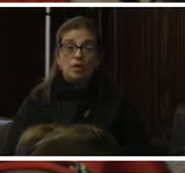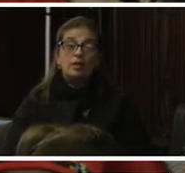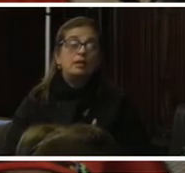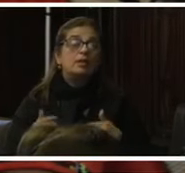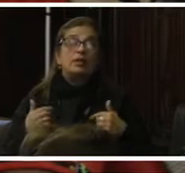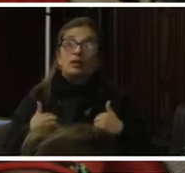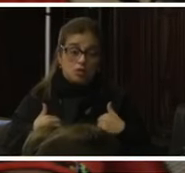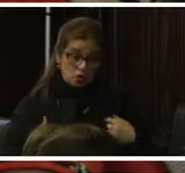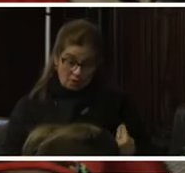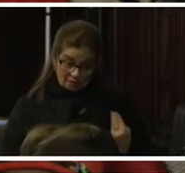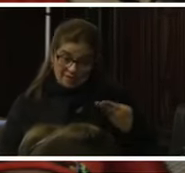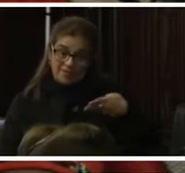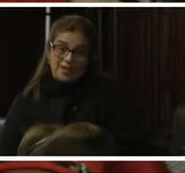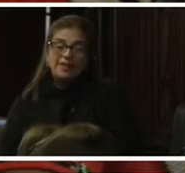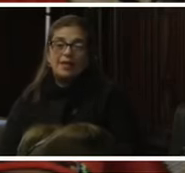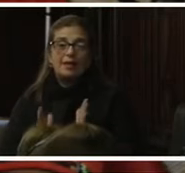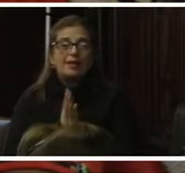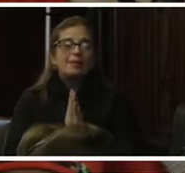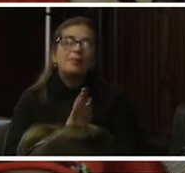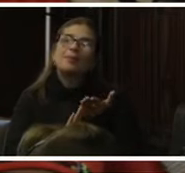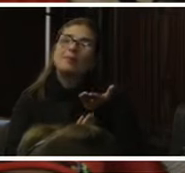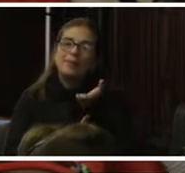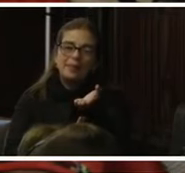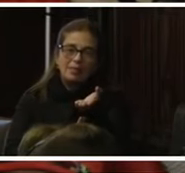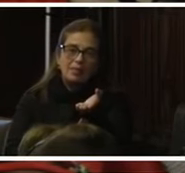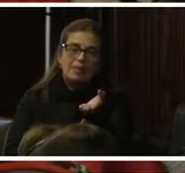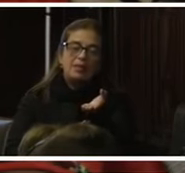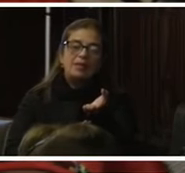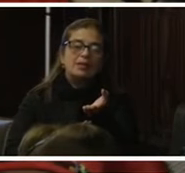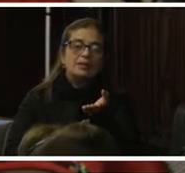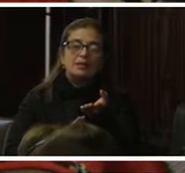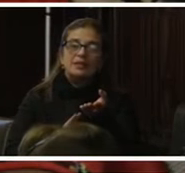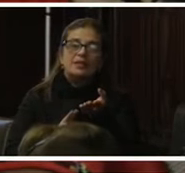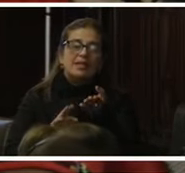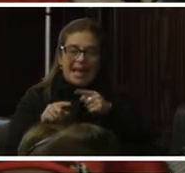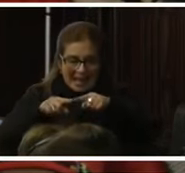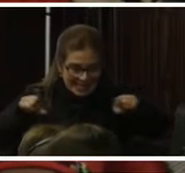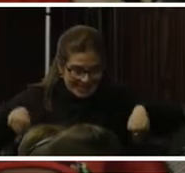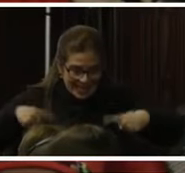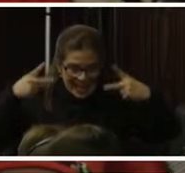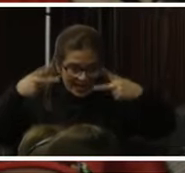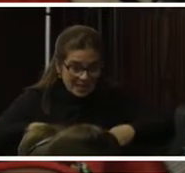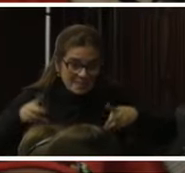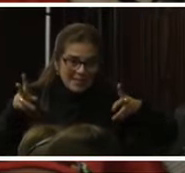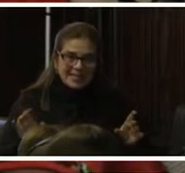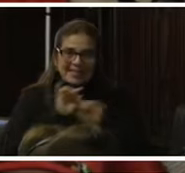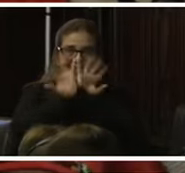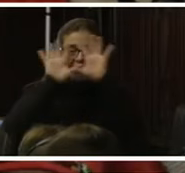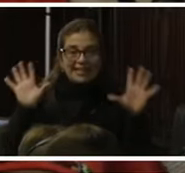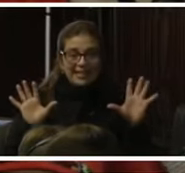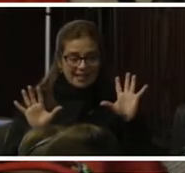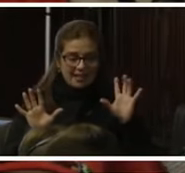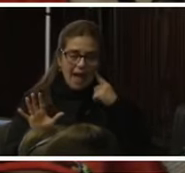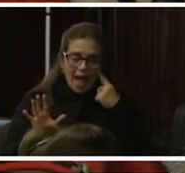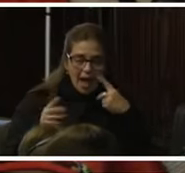eu tô aqui pra pedir a demarcação da terra a homologação da